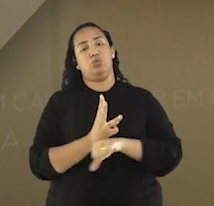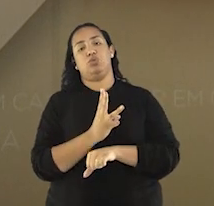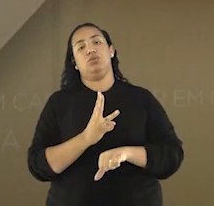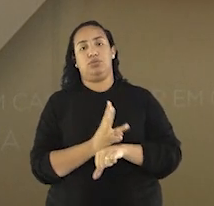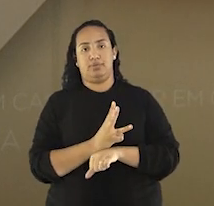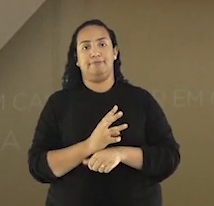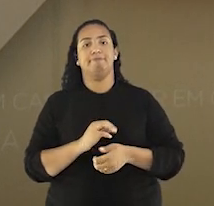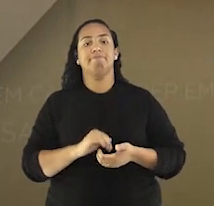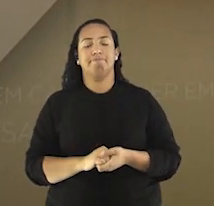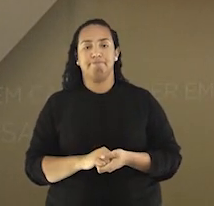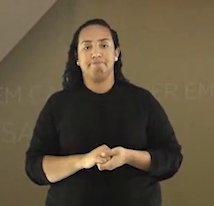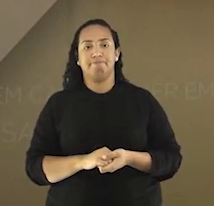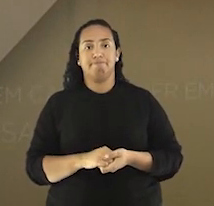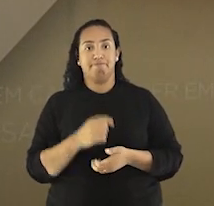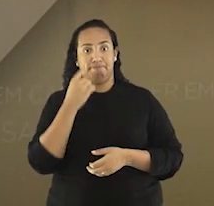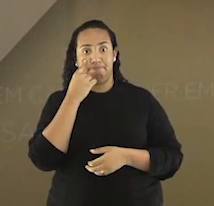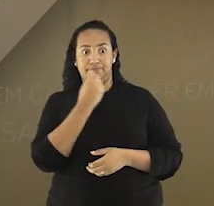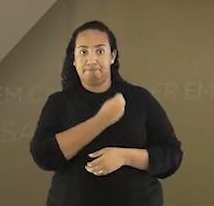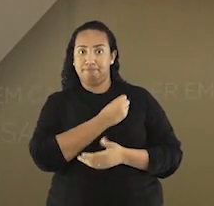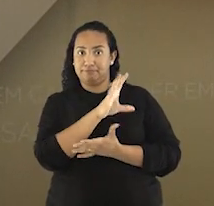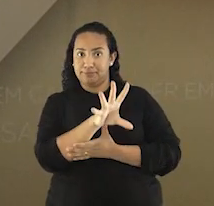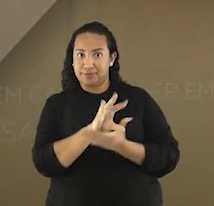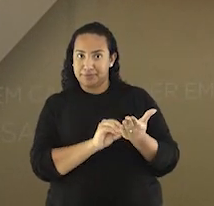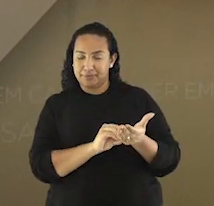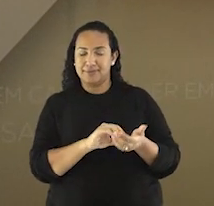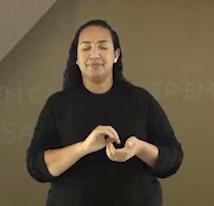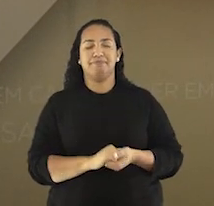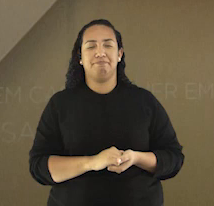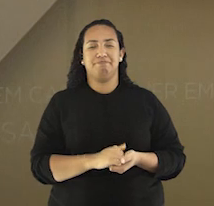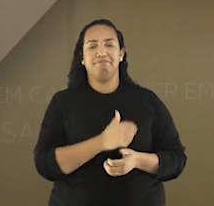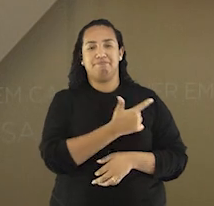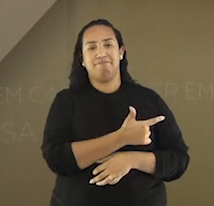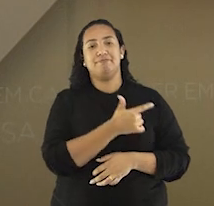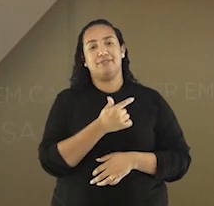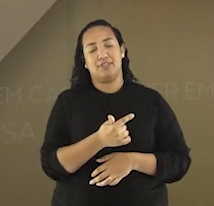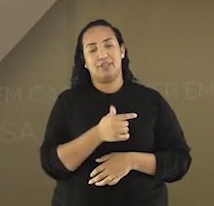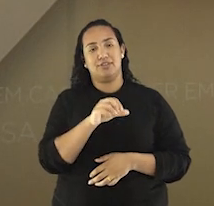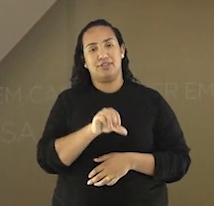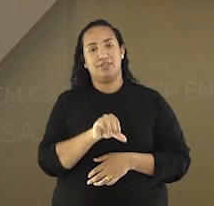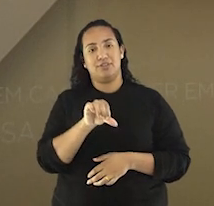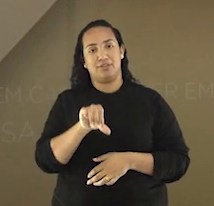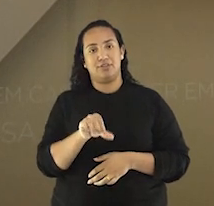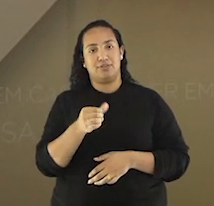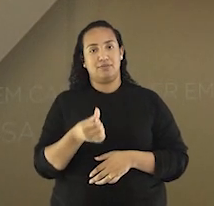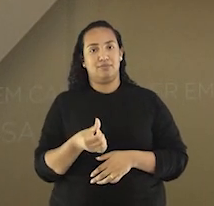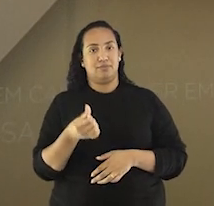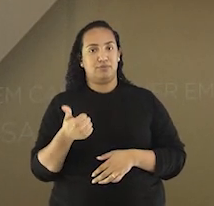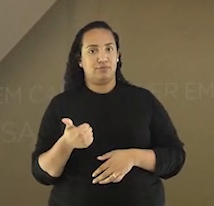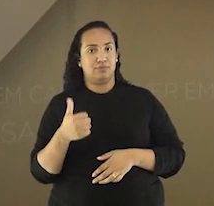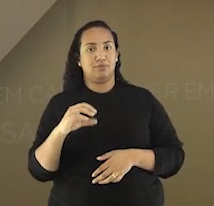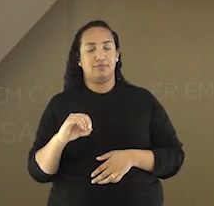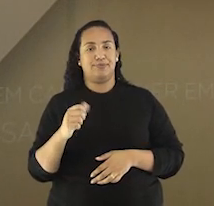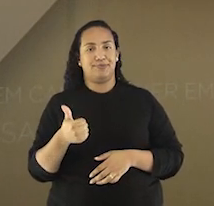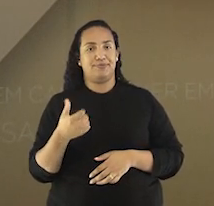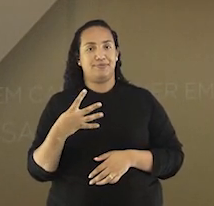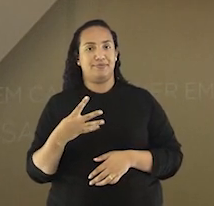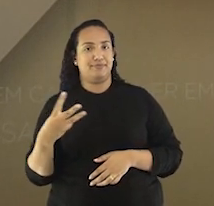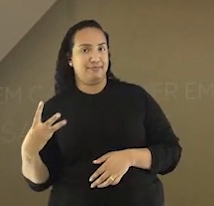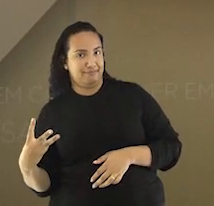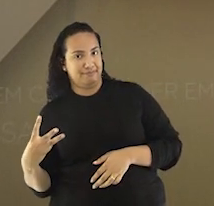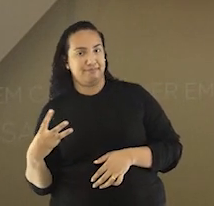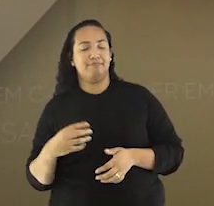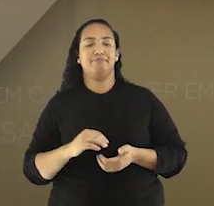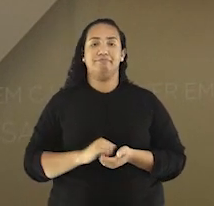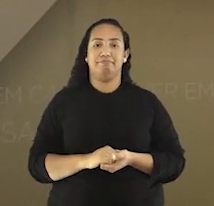nosso WhatsApp. Então anote o número aí, que é o 27 99661